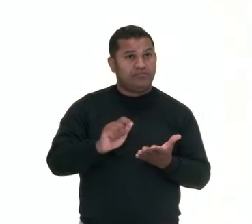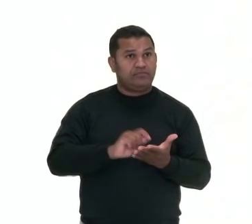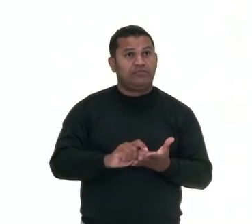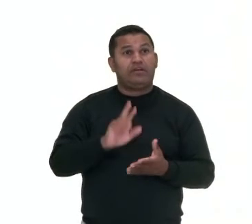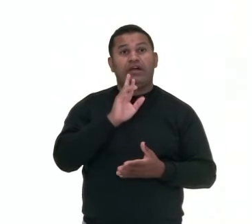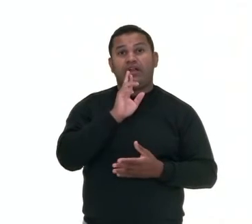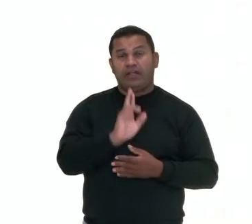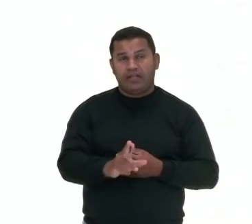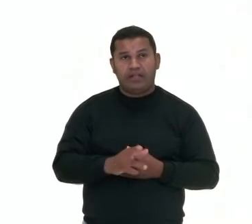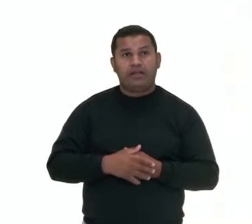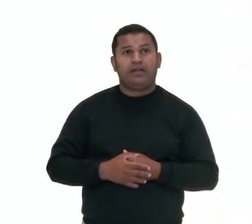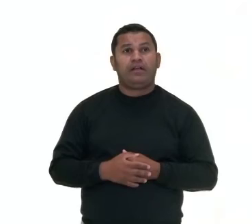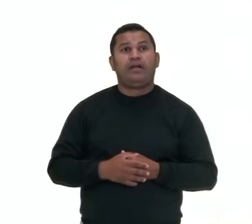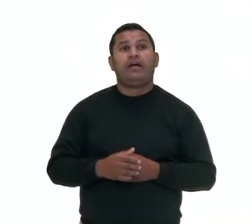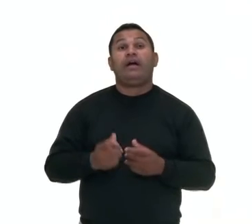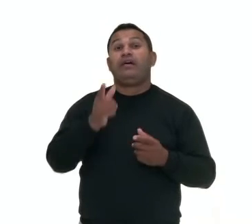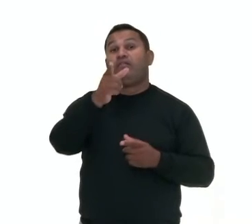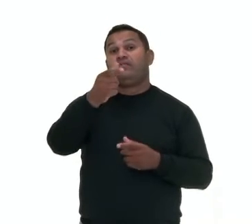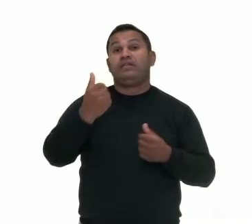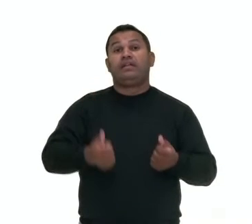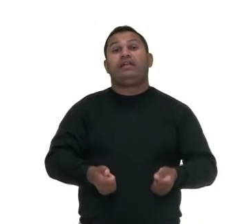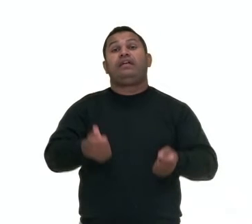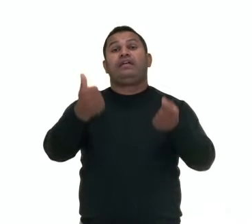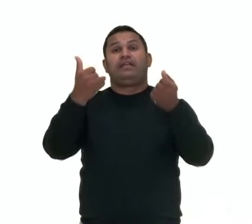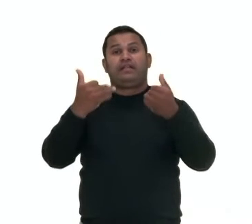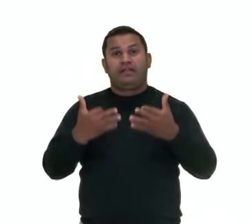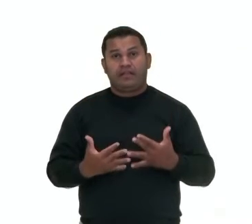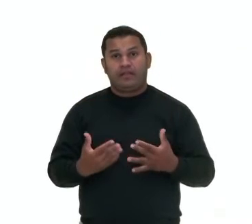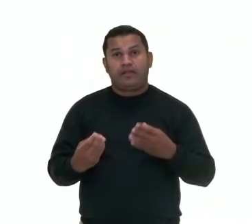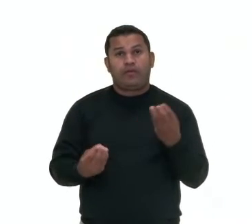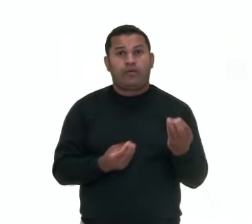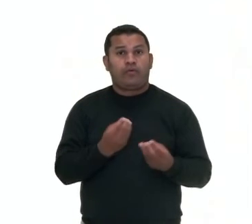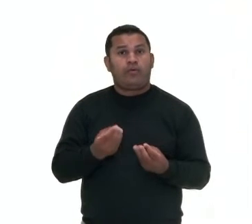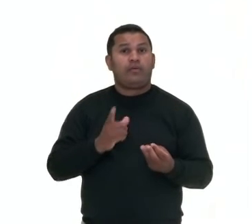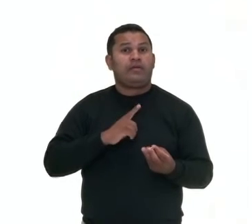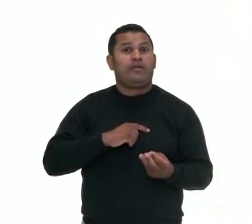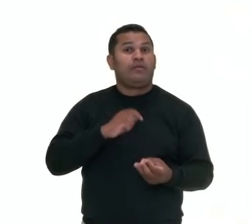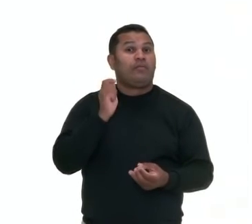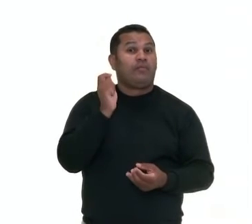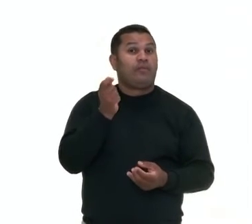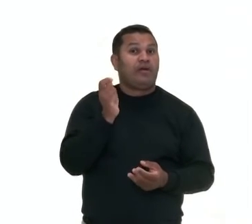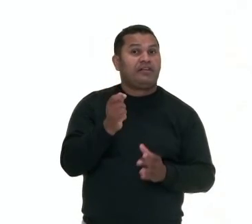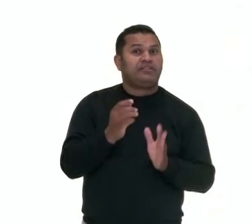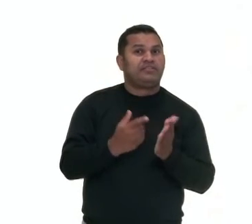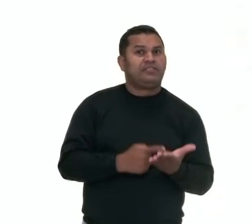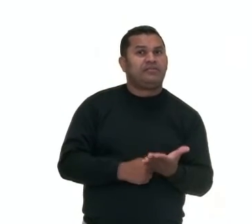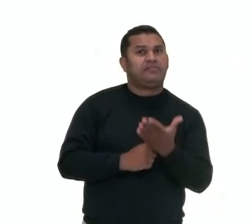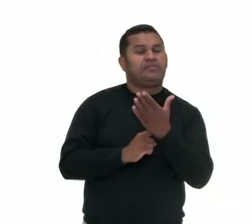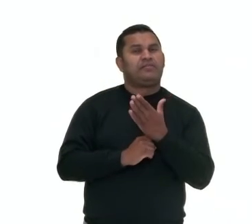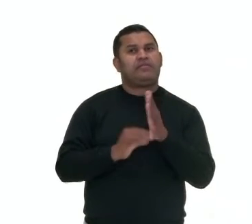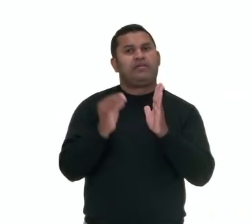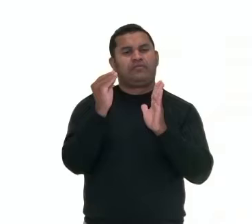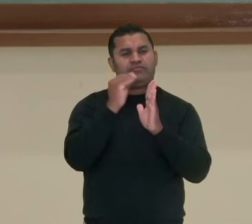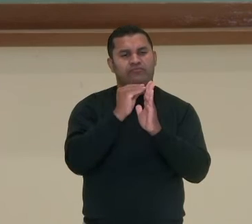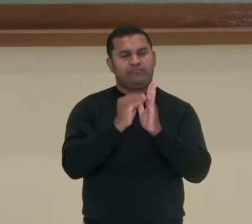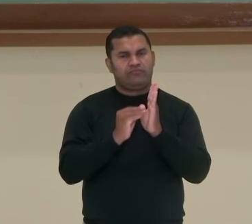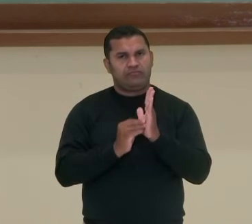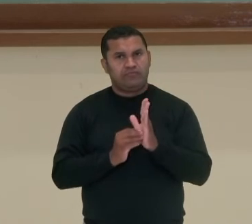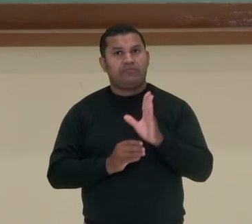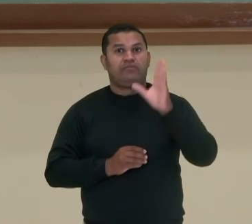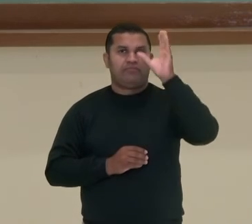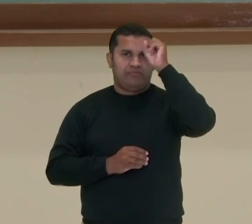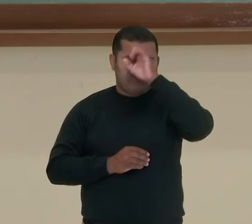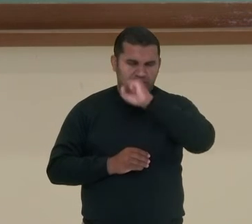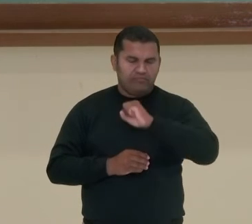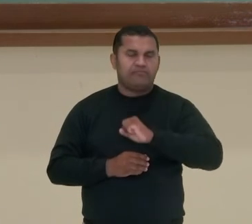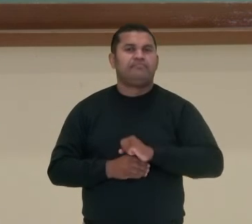responda. Explique como seria uma agenda de estudos eficiente no seu aprendizado.